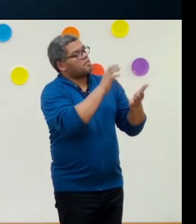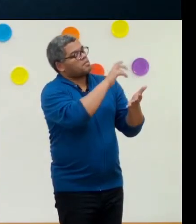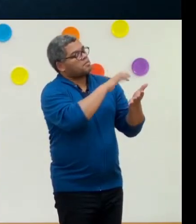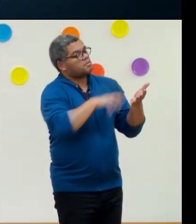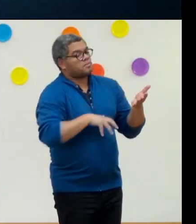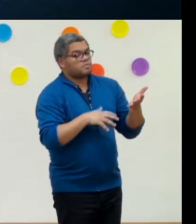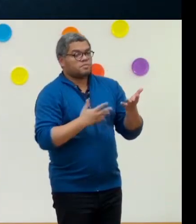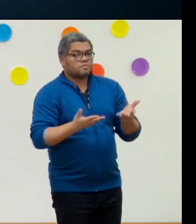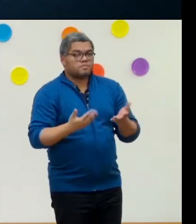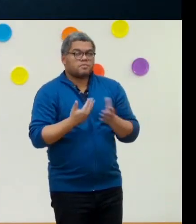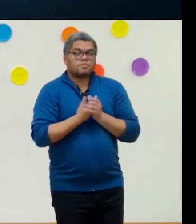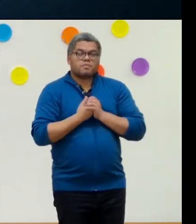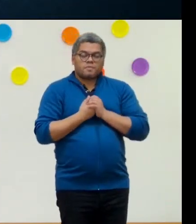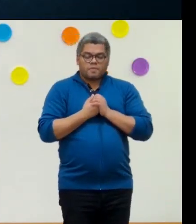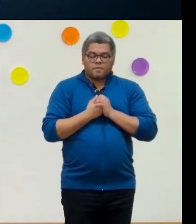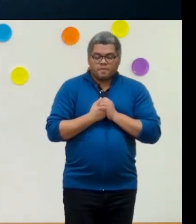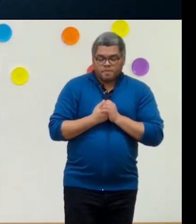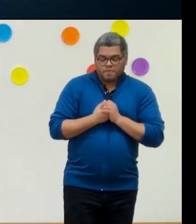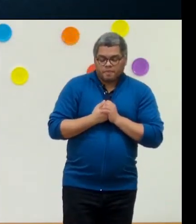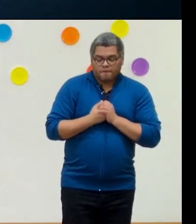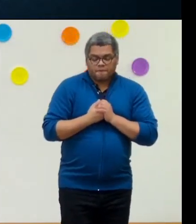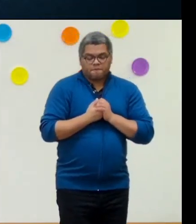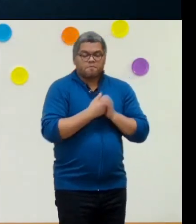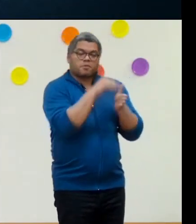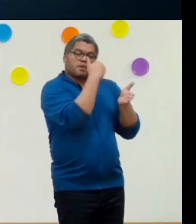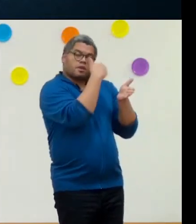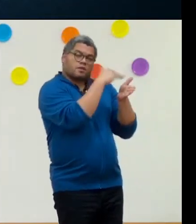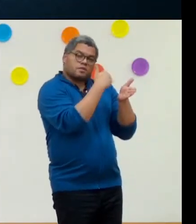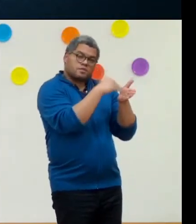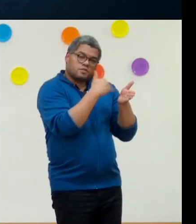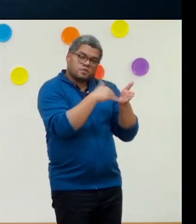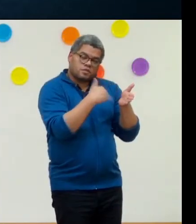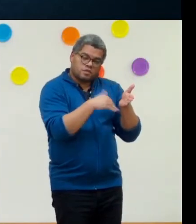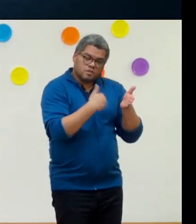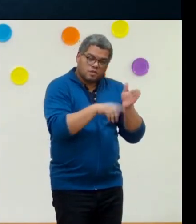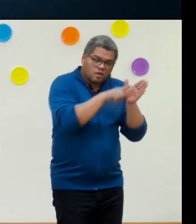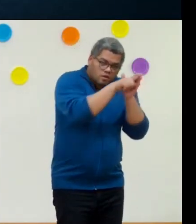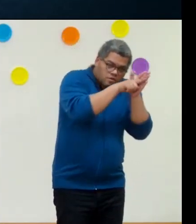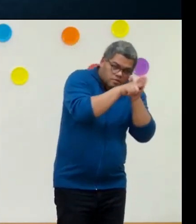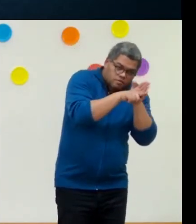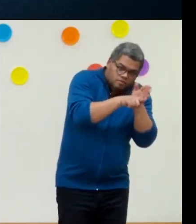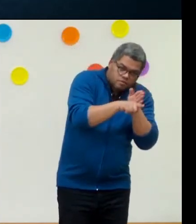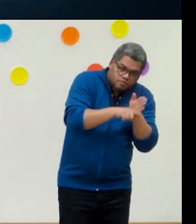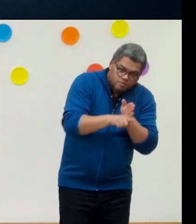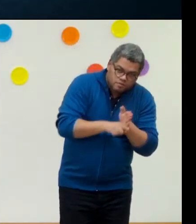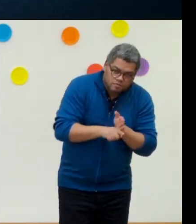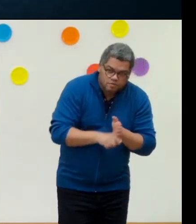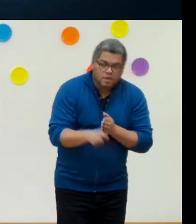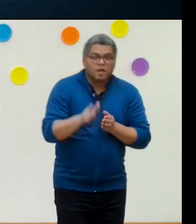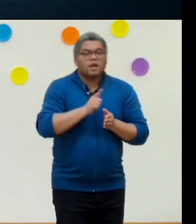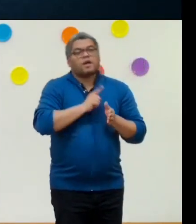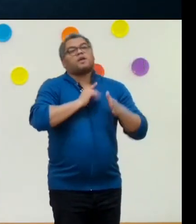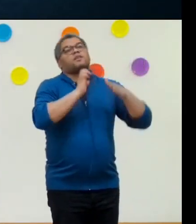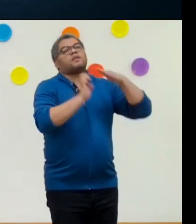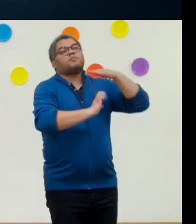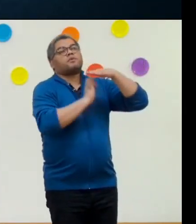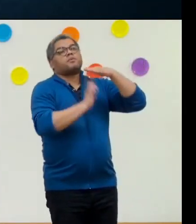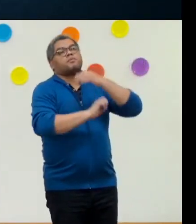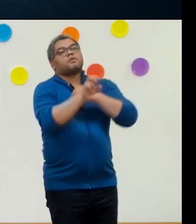Escritórios de detetives particulares especializados em infidelidade, uma empresa nos Estados Unidos chamada Infidelidade,